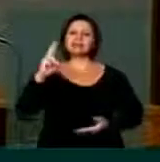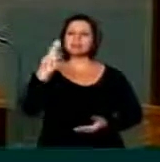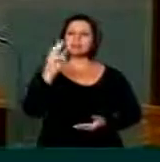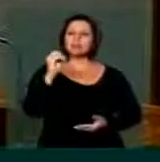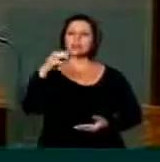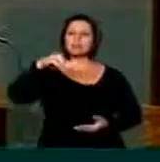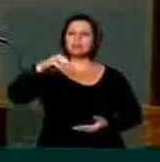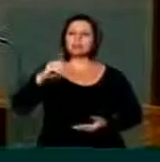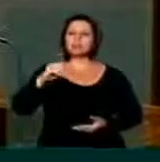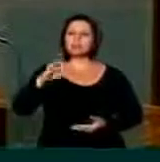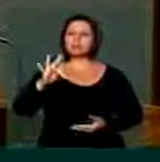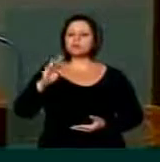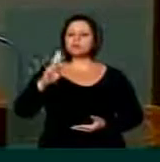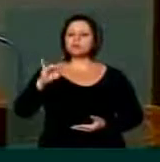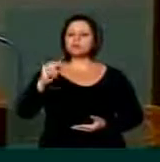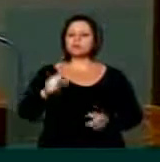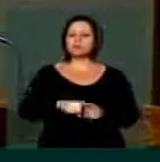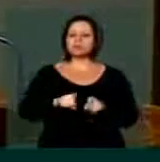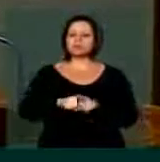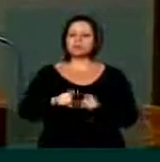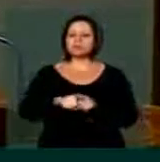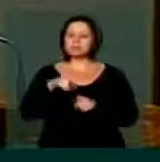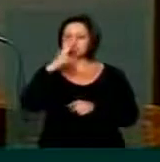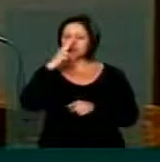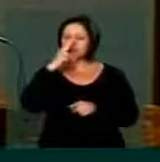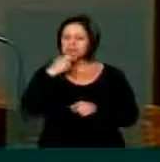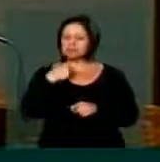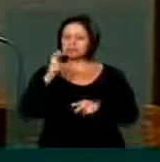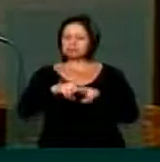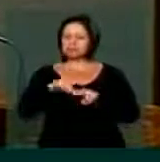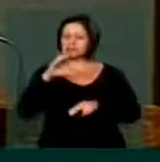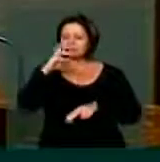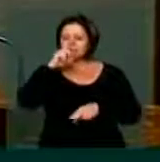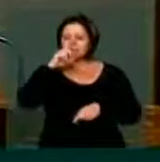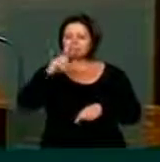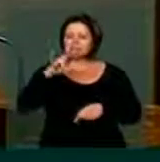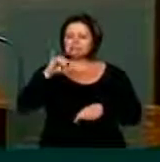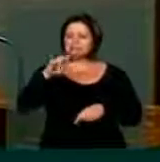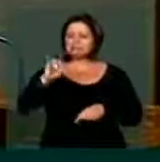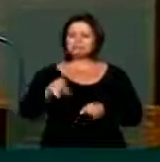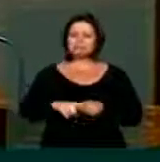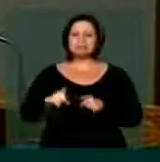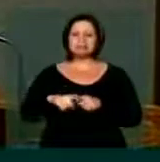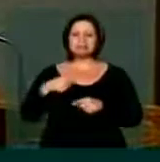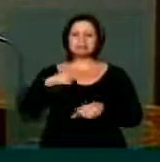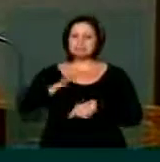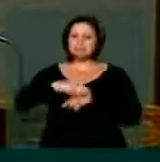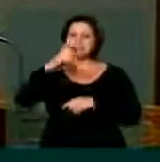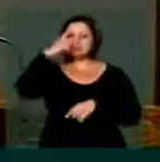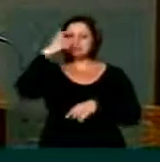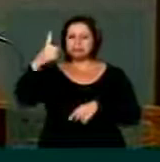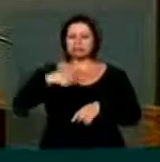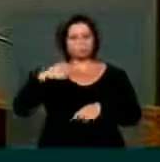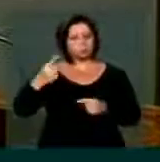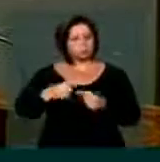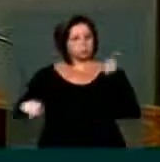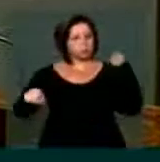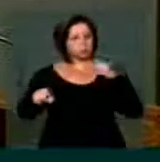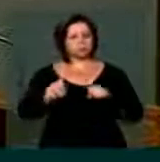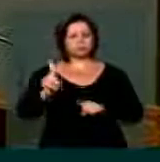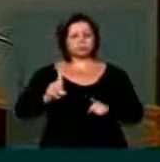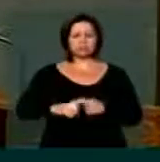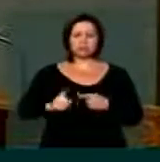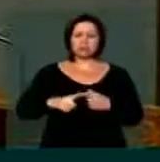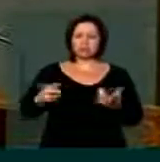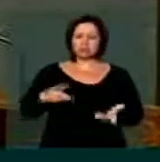como criminosa, ou seja, de provocar inclusive mais violência. Nós repudiamos isso e a nossa candidata